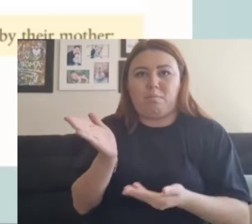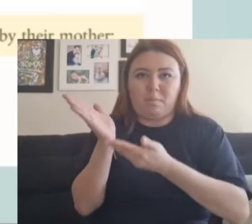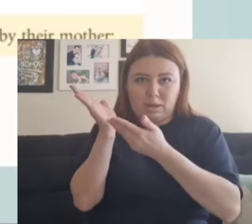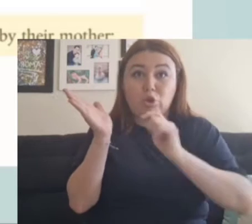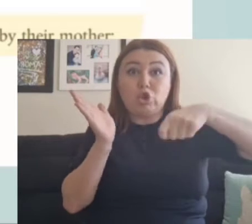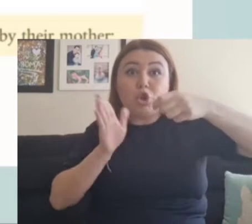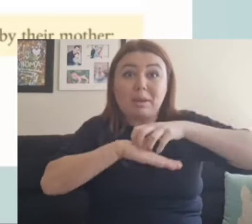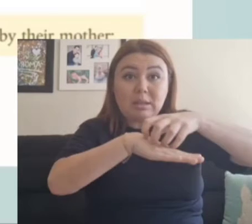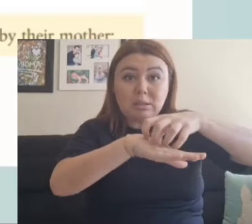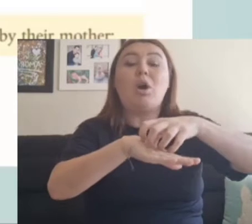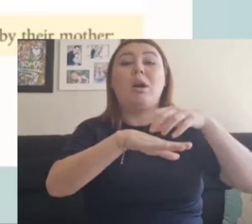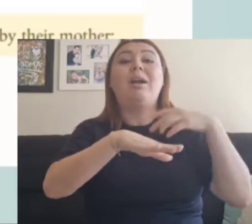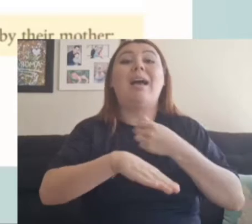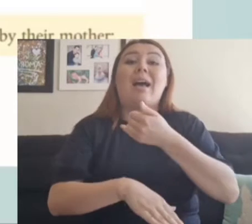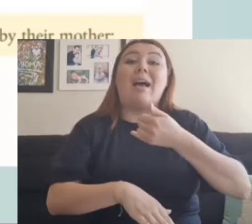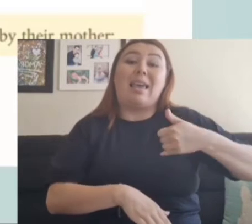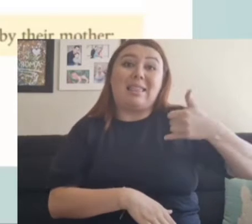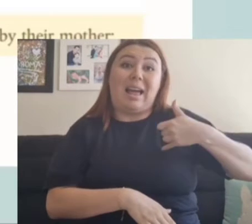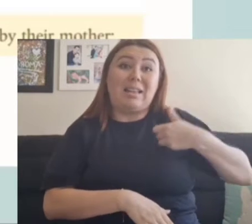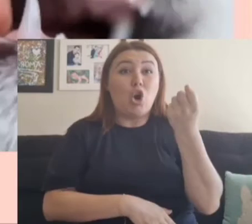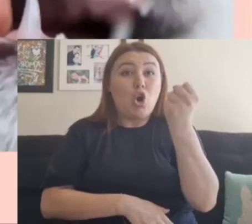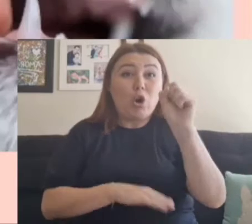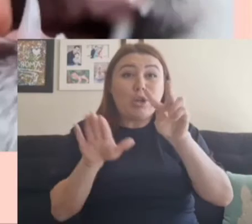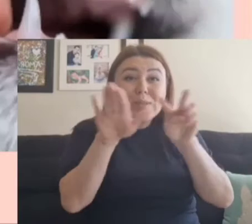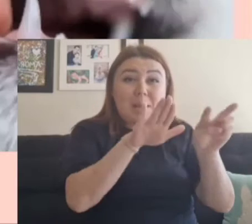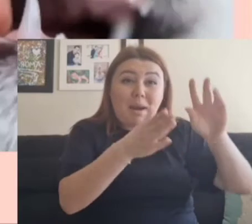com menos de 8 semanas de idade não podem ser separados da mãe.